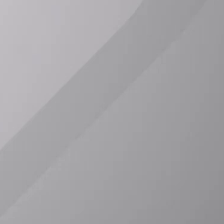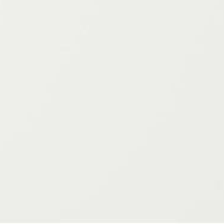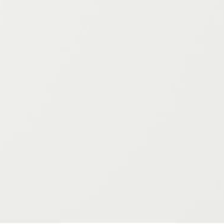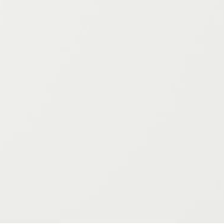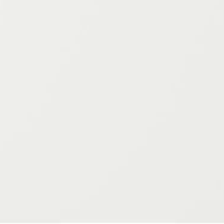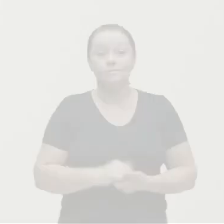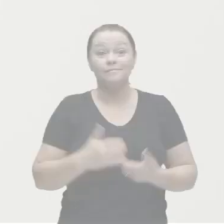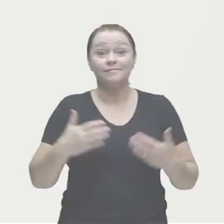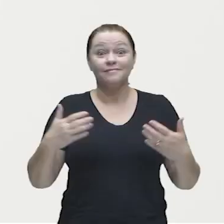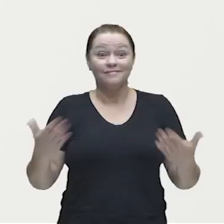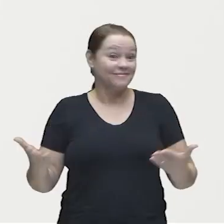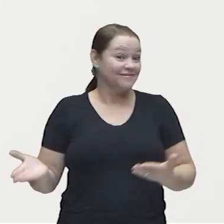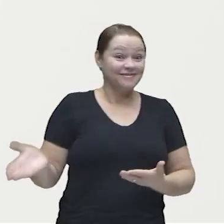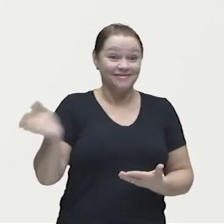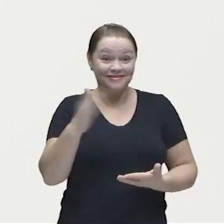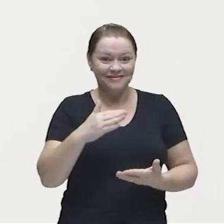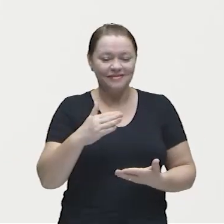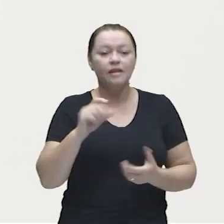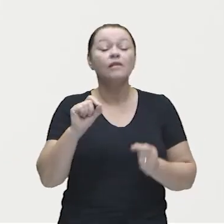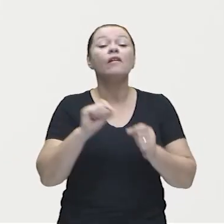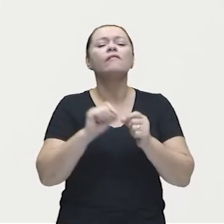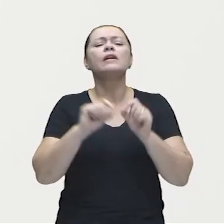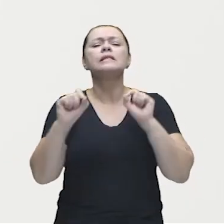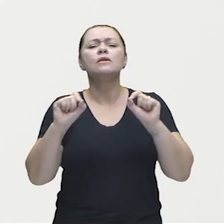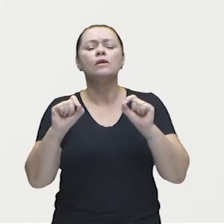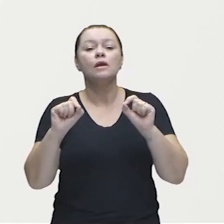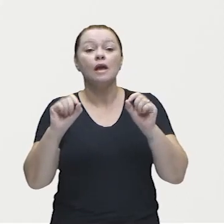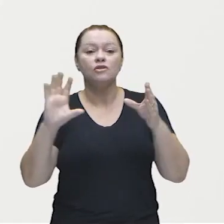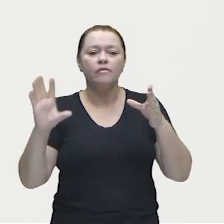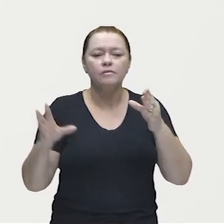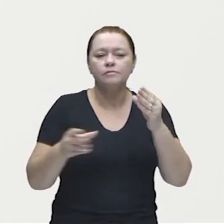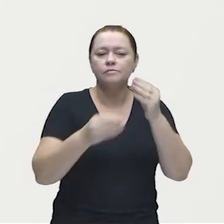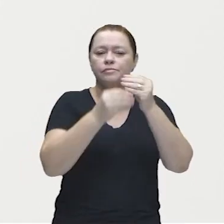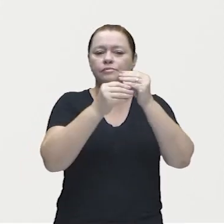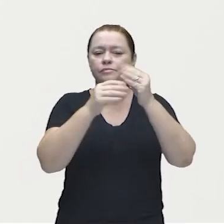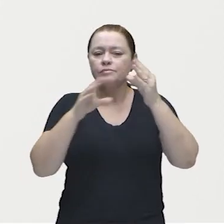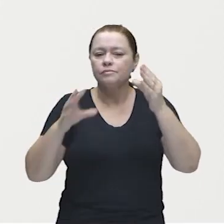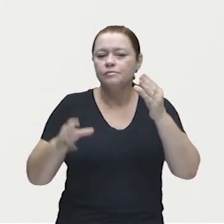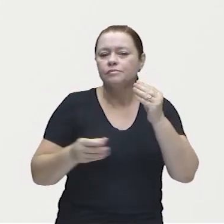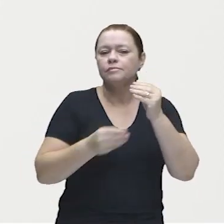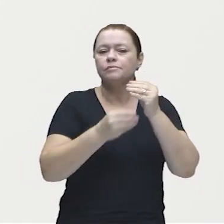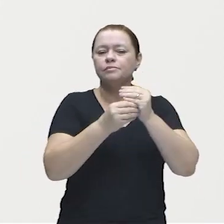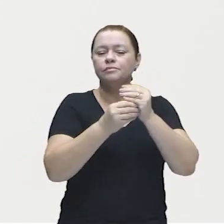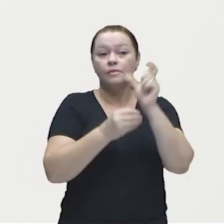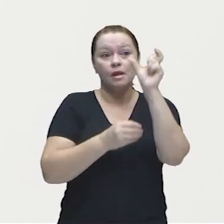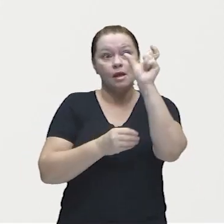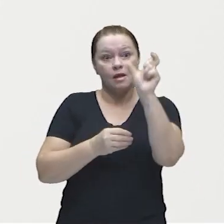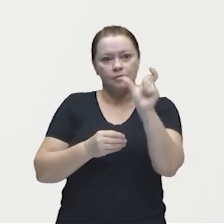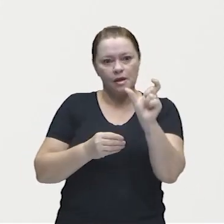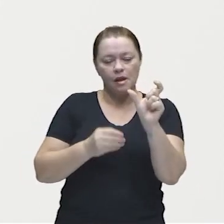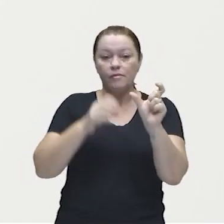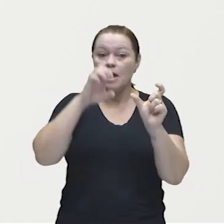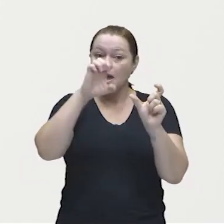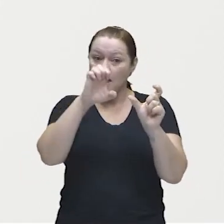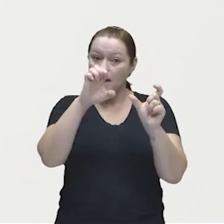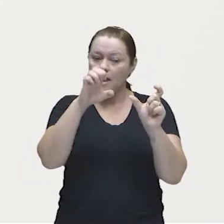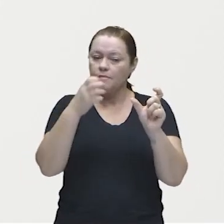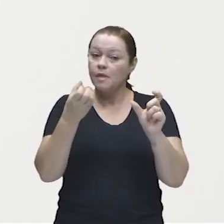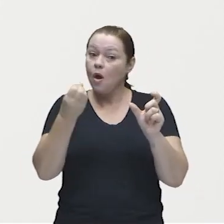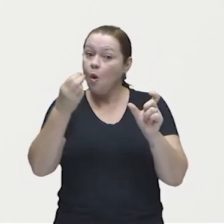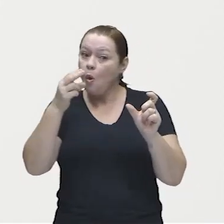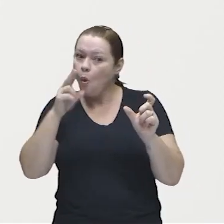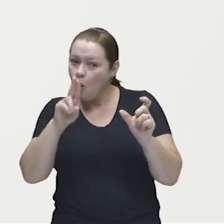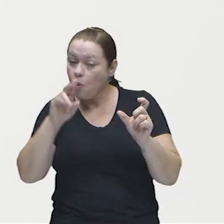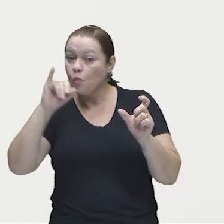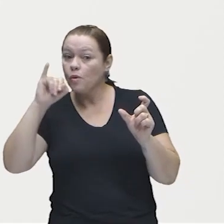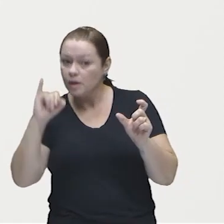Vamos lá, nós vamos fazer o quê? Nós vamos completar as palavras com E ou com I. A seguir,